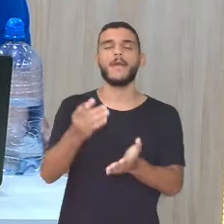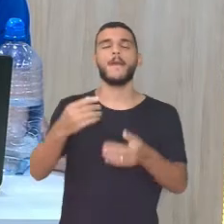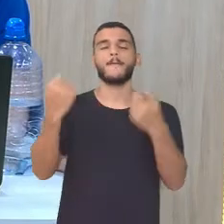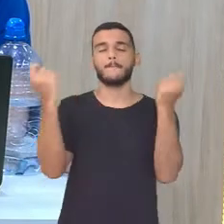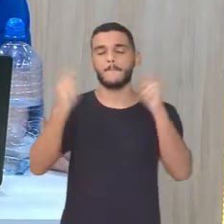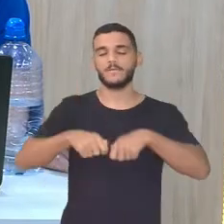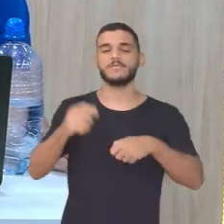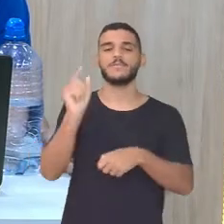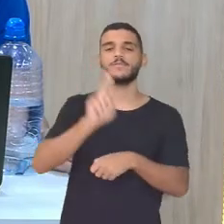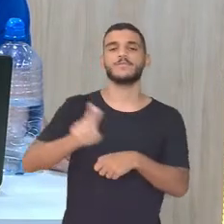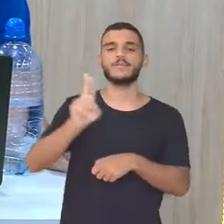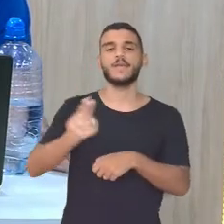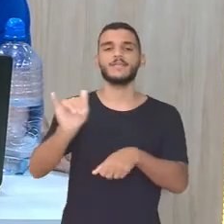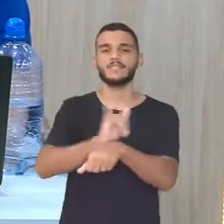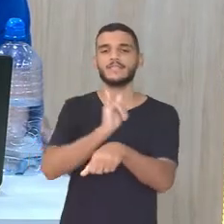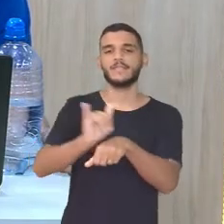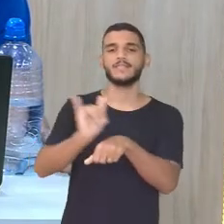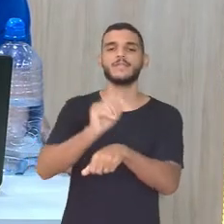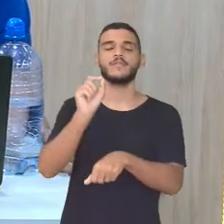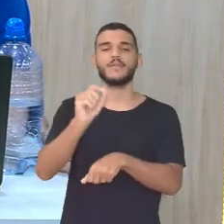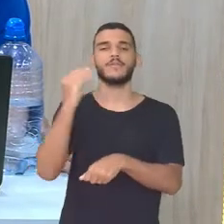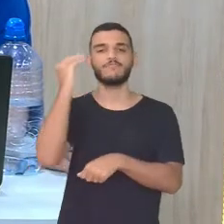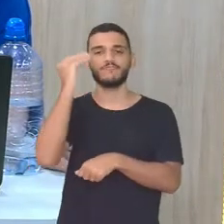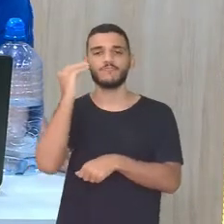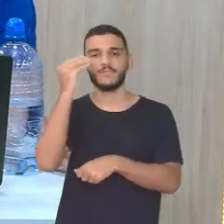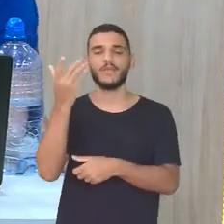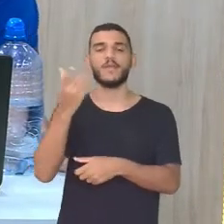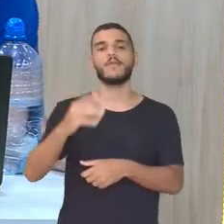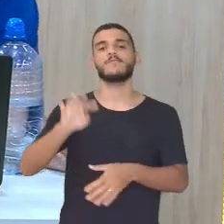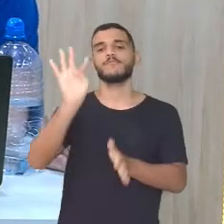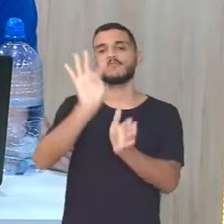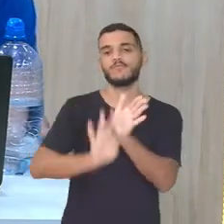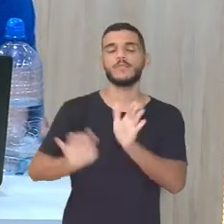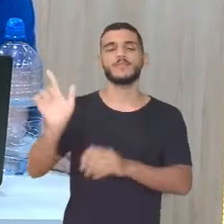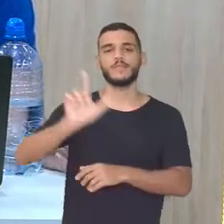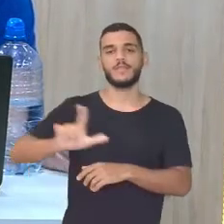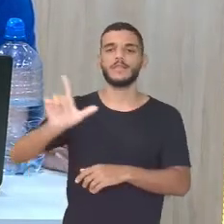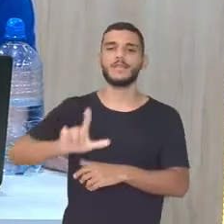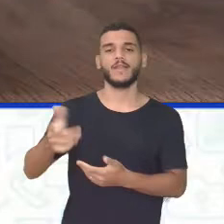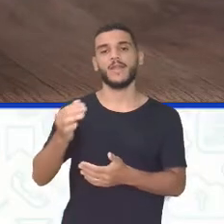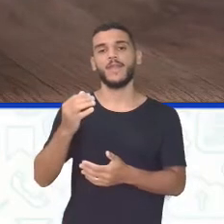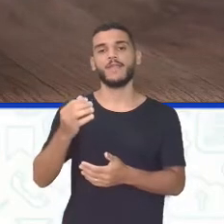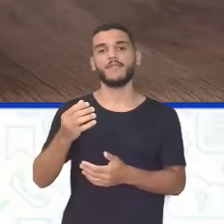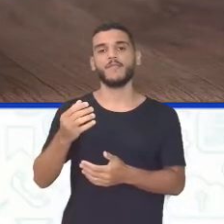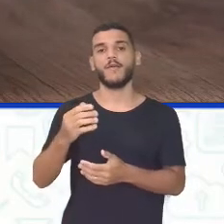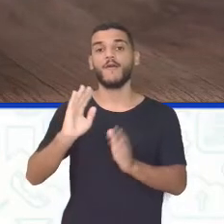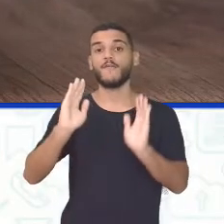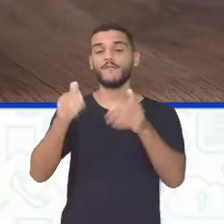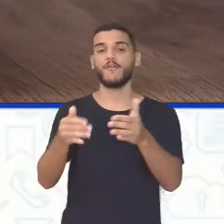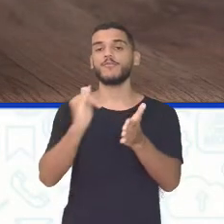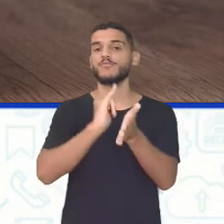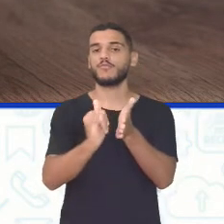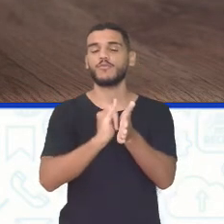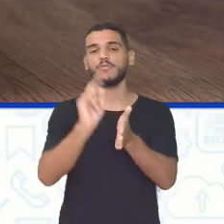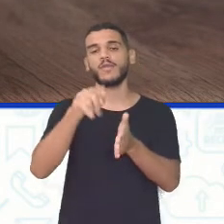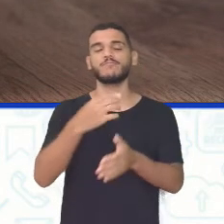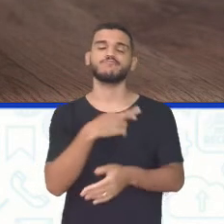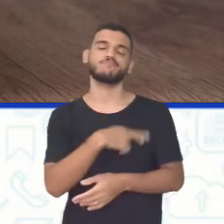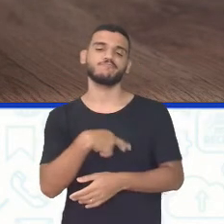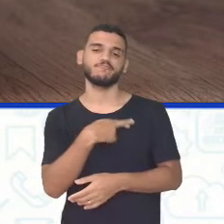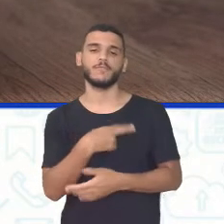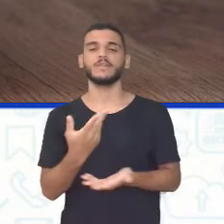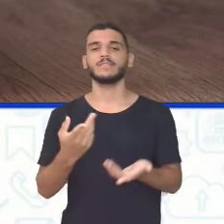experimentações. Pois é, o texto literário, o conto, né, especialmente, é um romance, eles têm